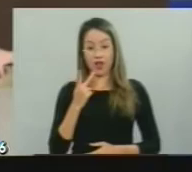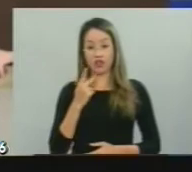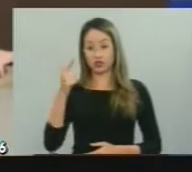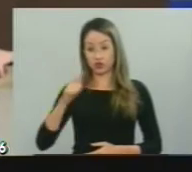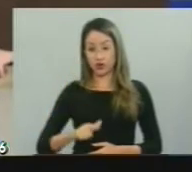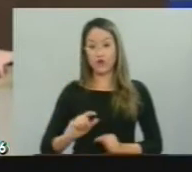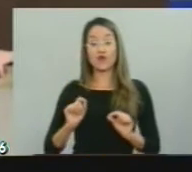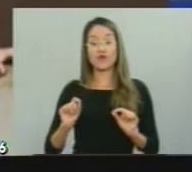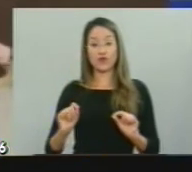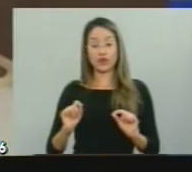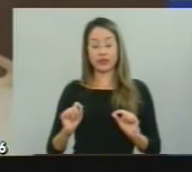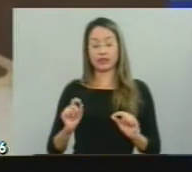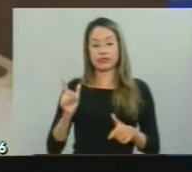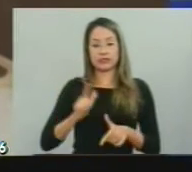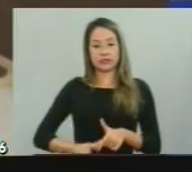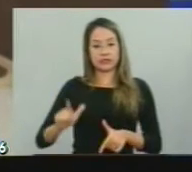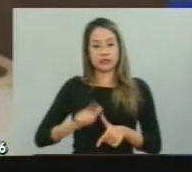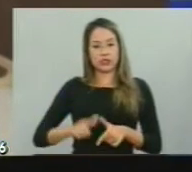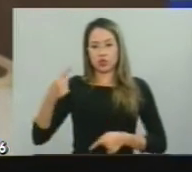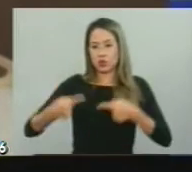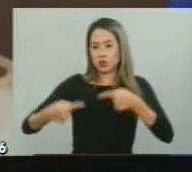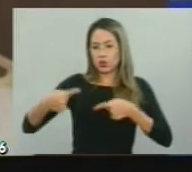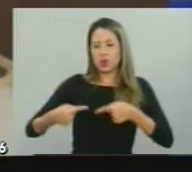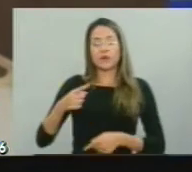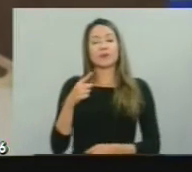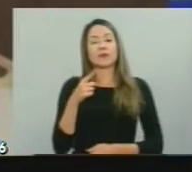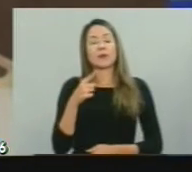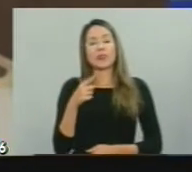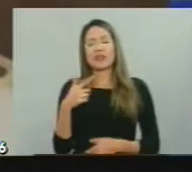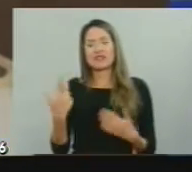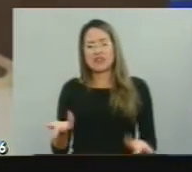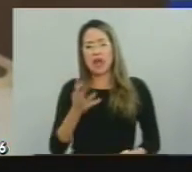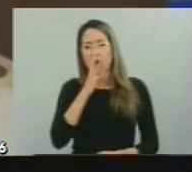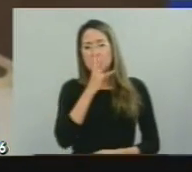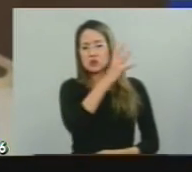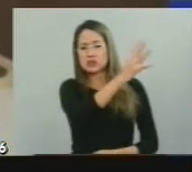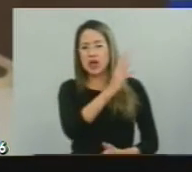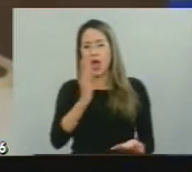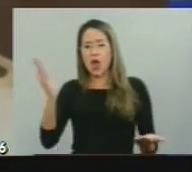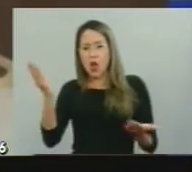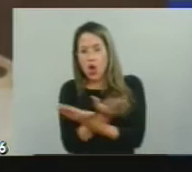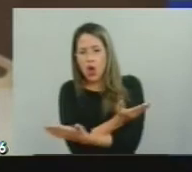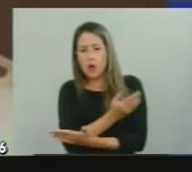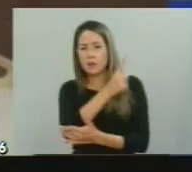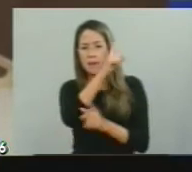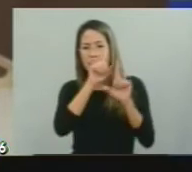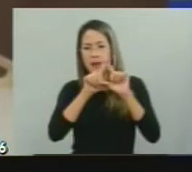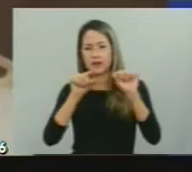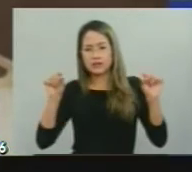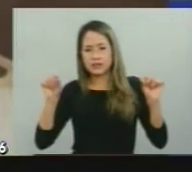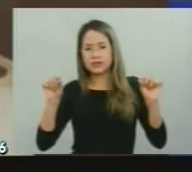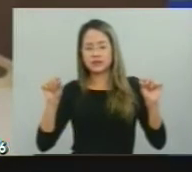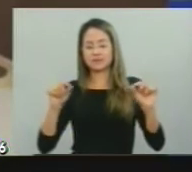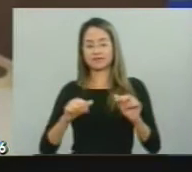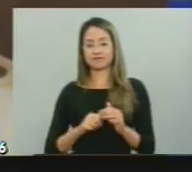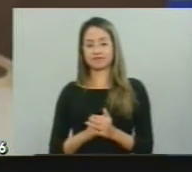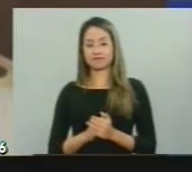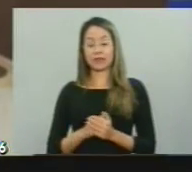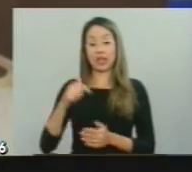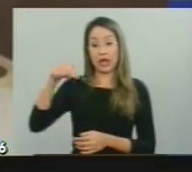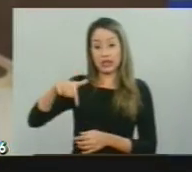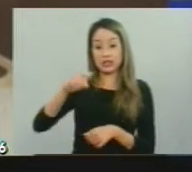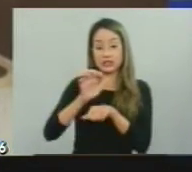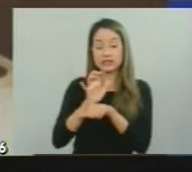vez da complexidade da política. Não adianta acusar o golpe em Brasília e aqui no